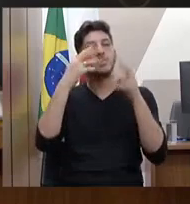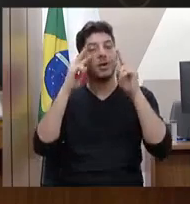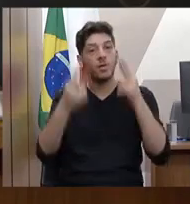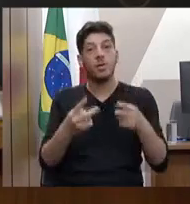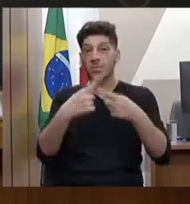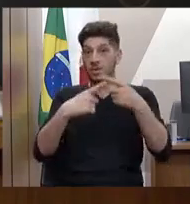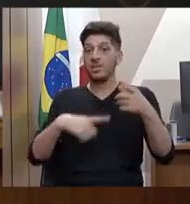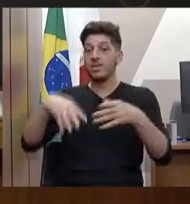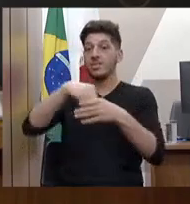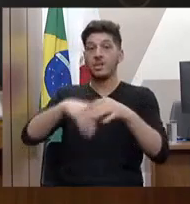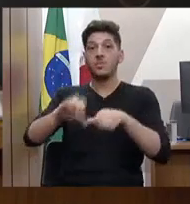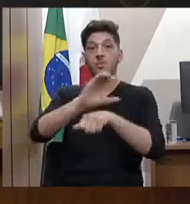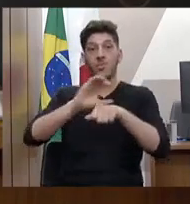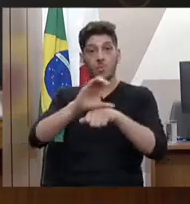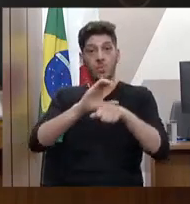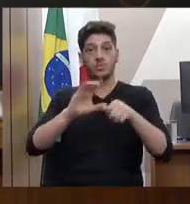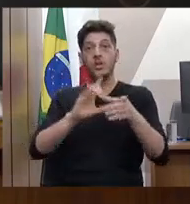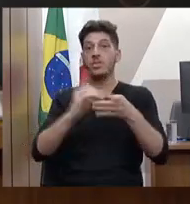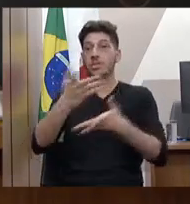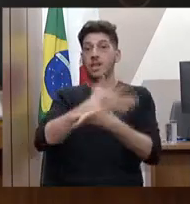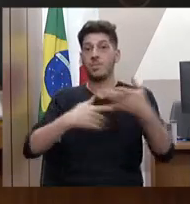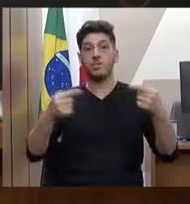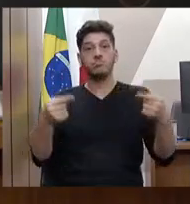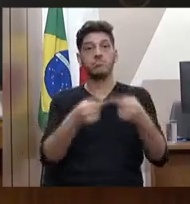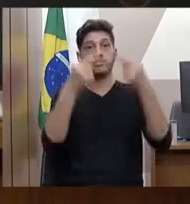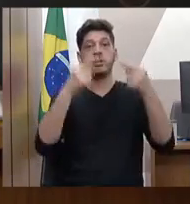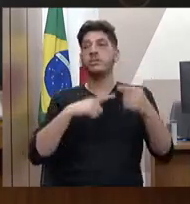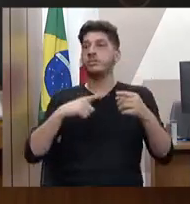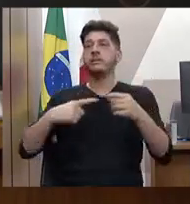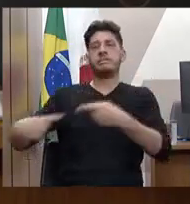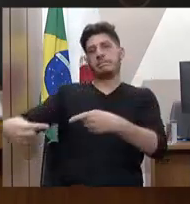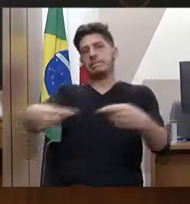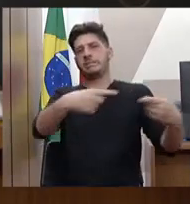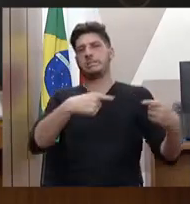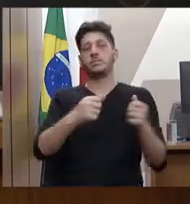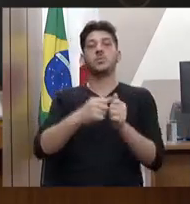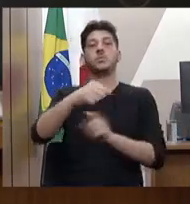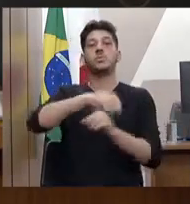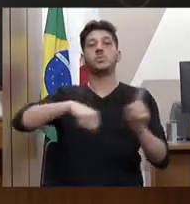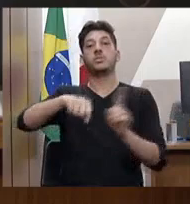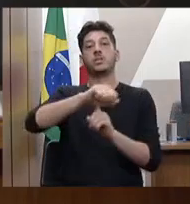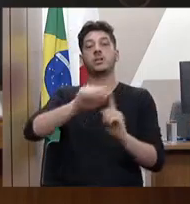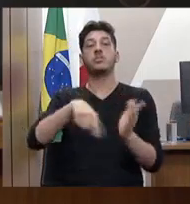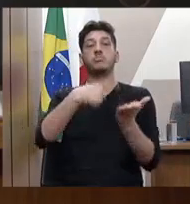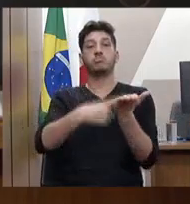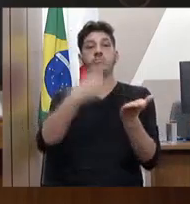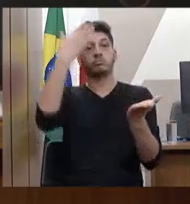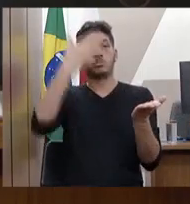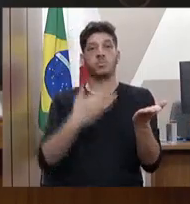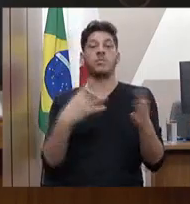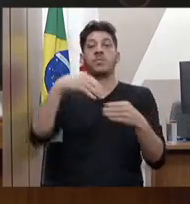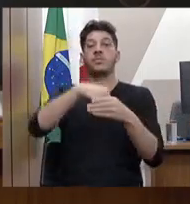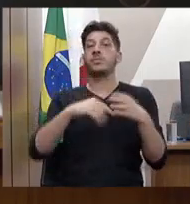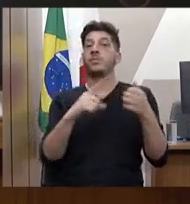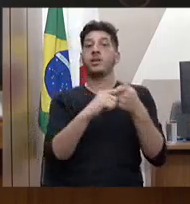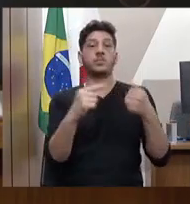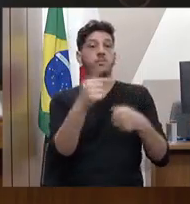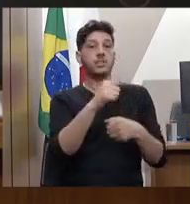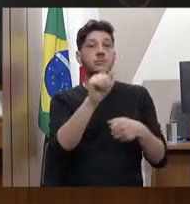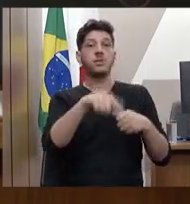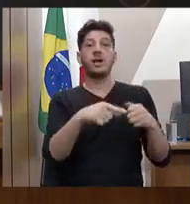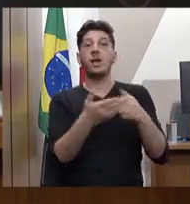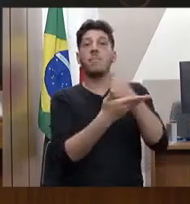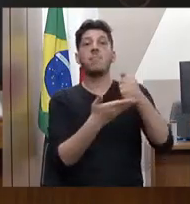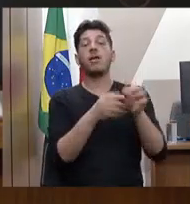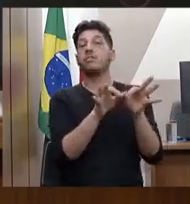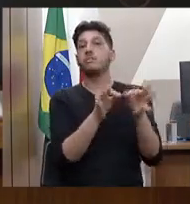uma Constituição democrática formado por amplo debate na sociedade o que ele estabelece um artigo 7 é o mínimo é o mínimo